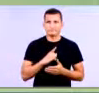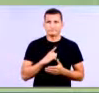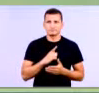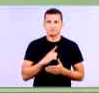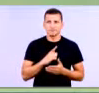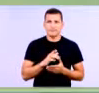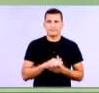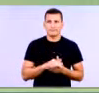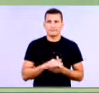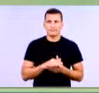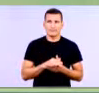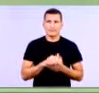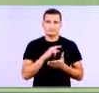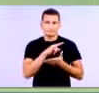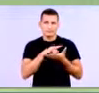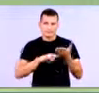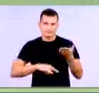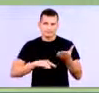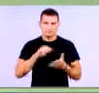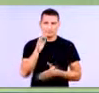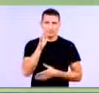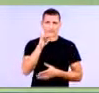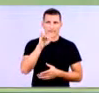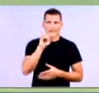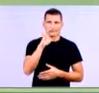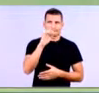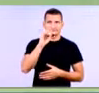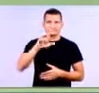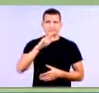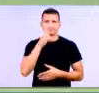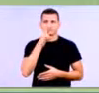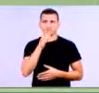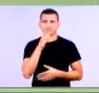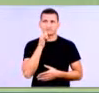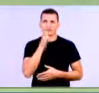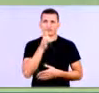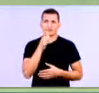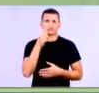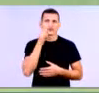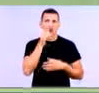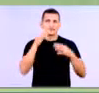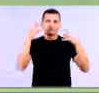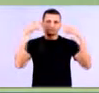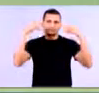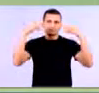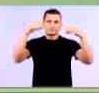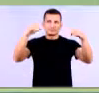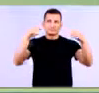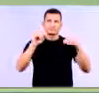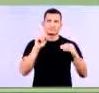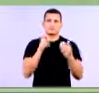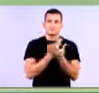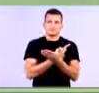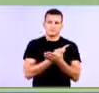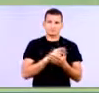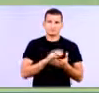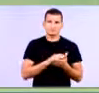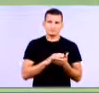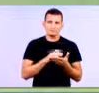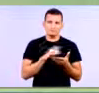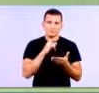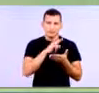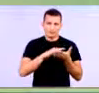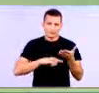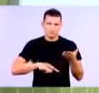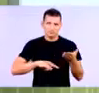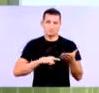as notas fiscais eletrônicas. Essas notas fiscais, quando falta energia na cidade, o que faz? Vai colhendo, depois quando volta